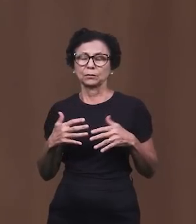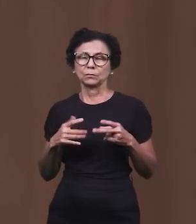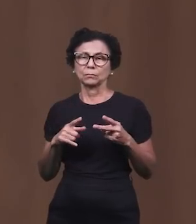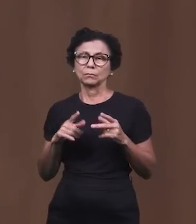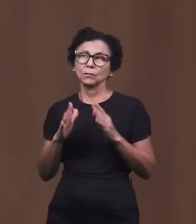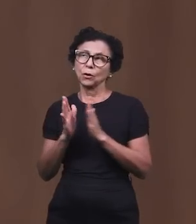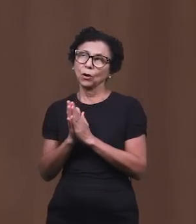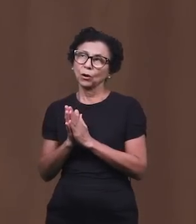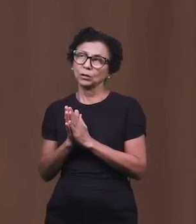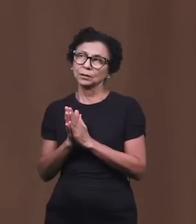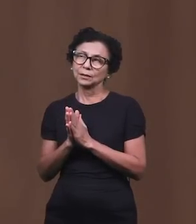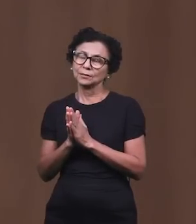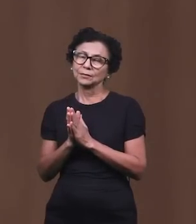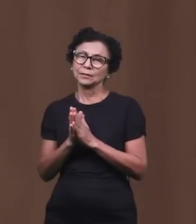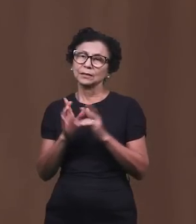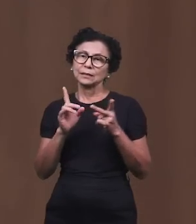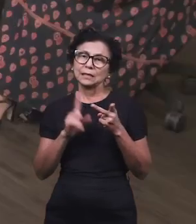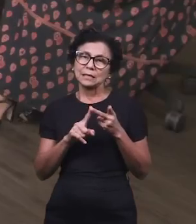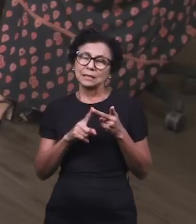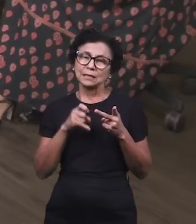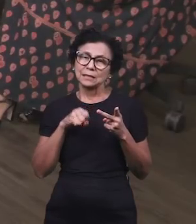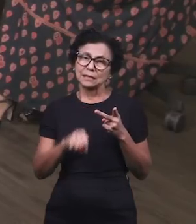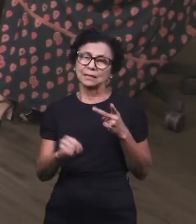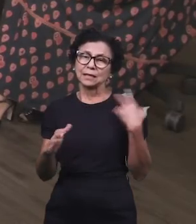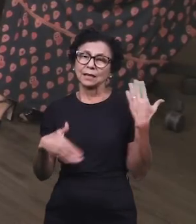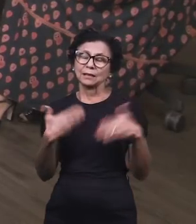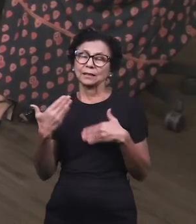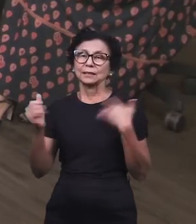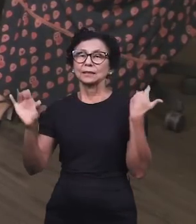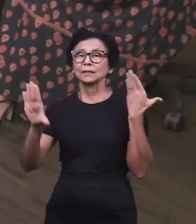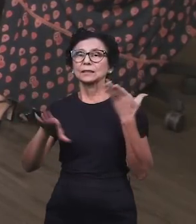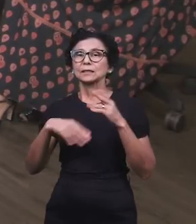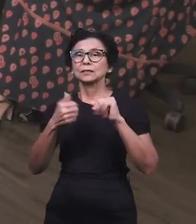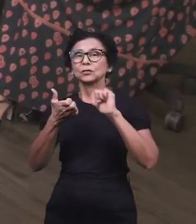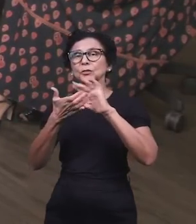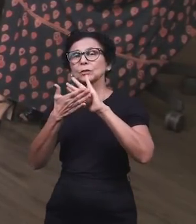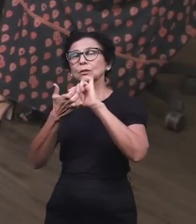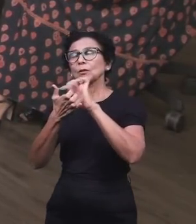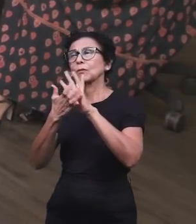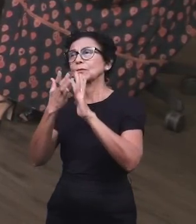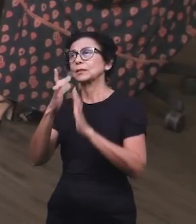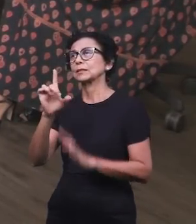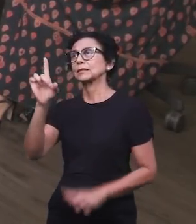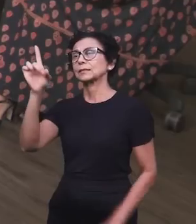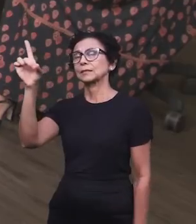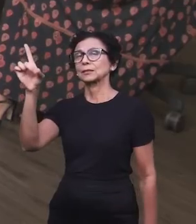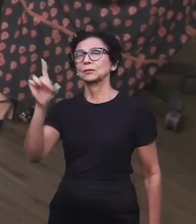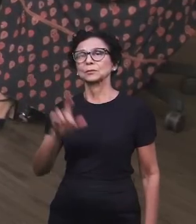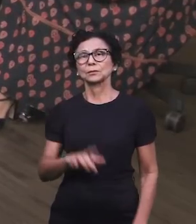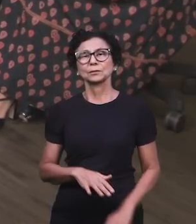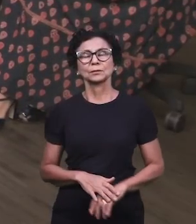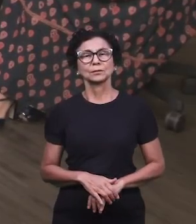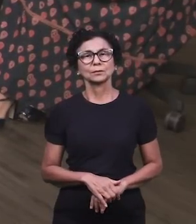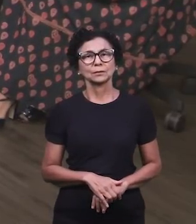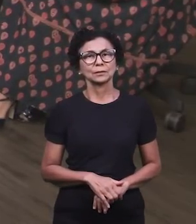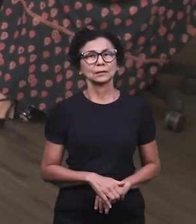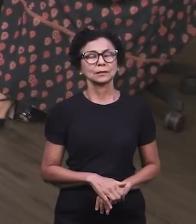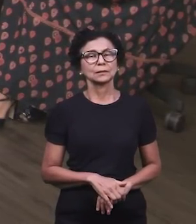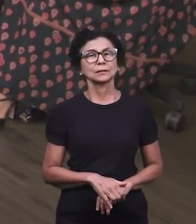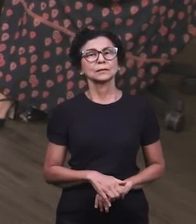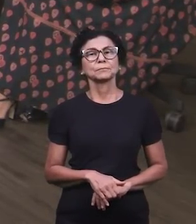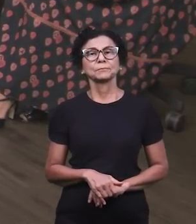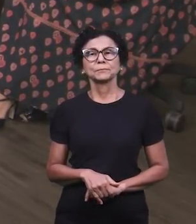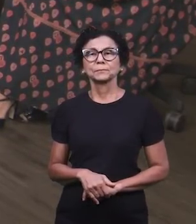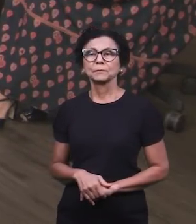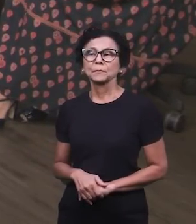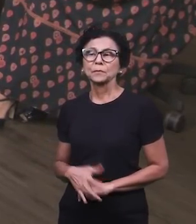alegre, cante louvores a Deus. Então, o louvor ao Senhor é esta alegria que